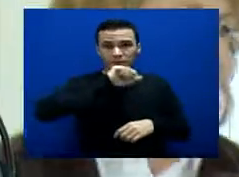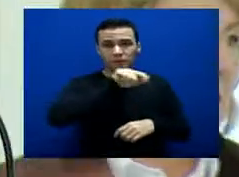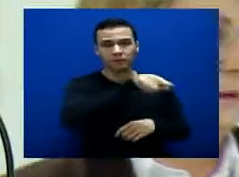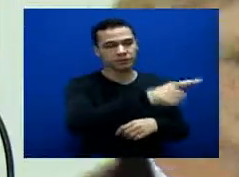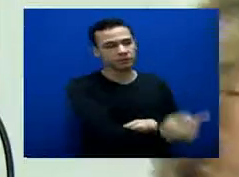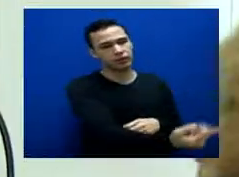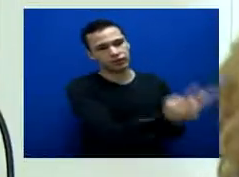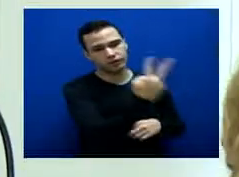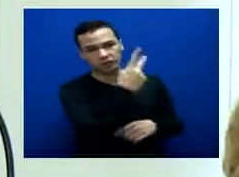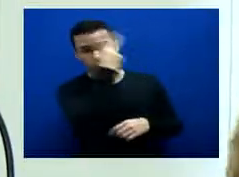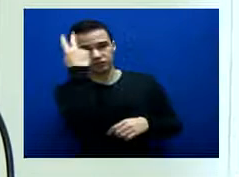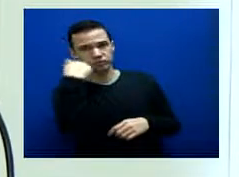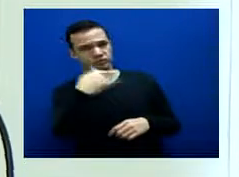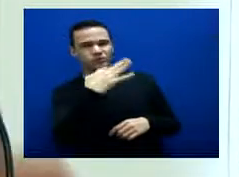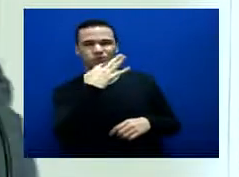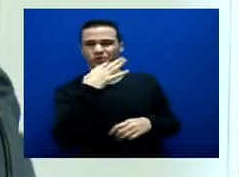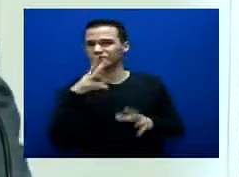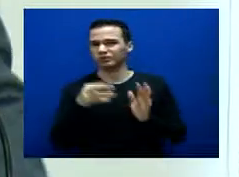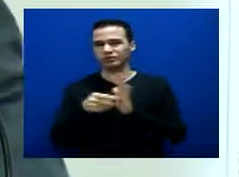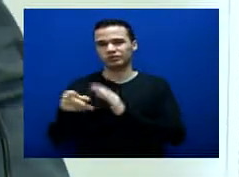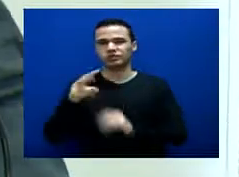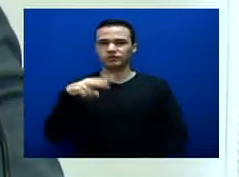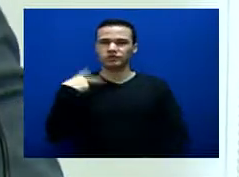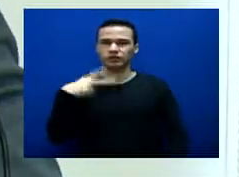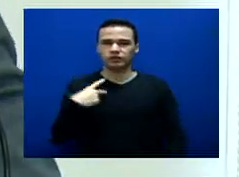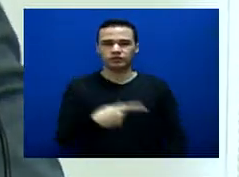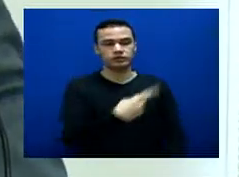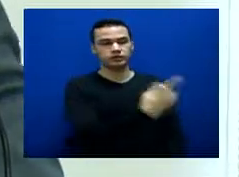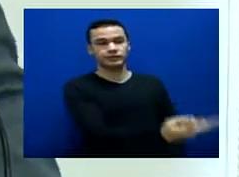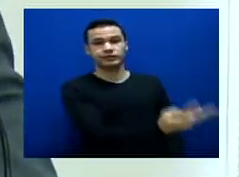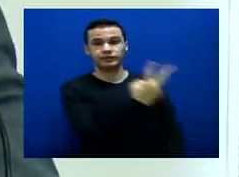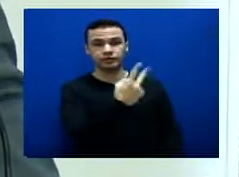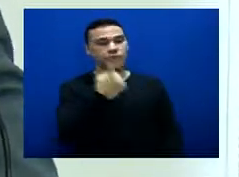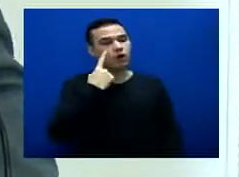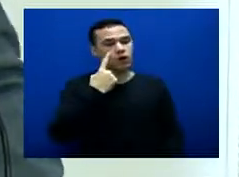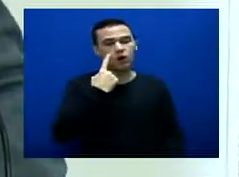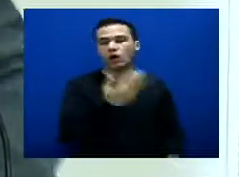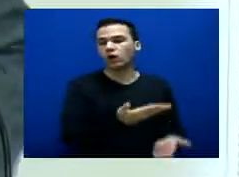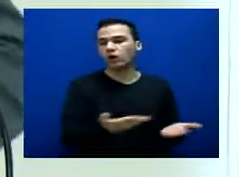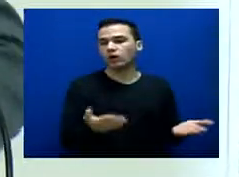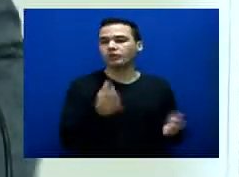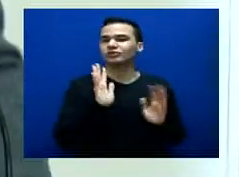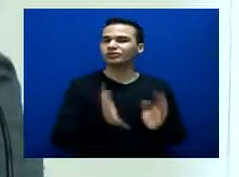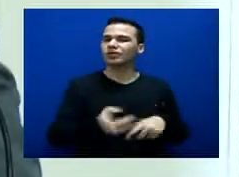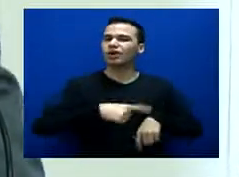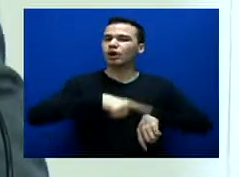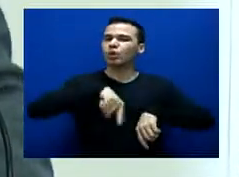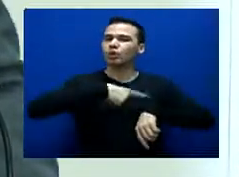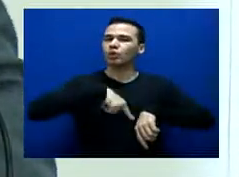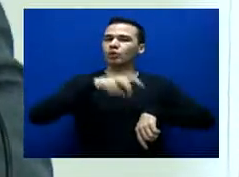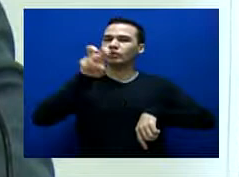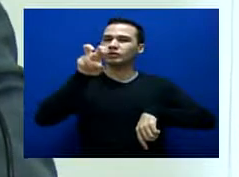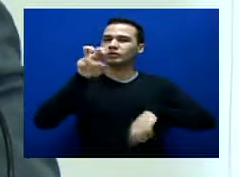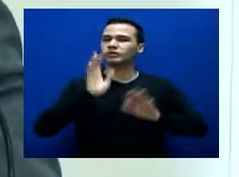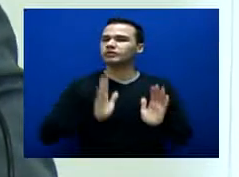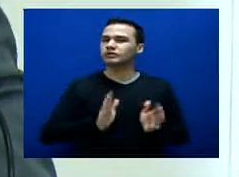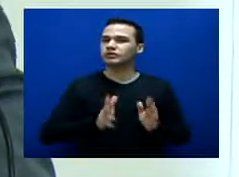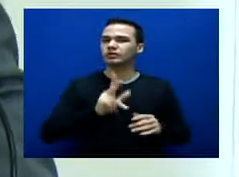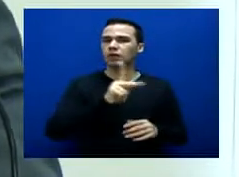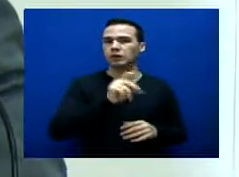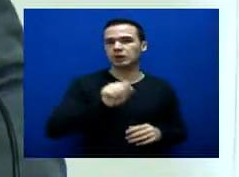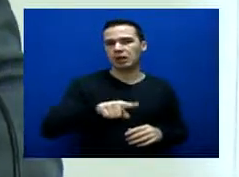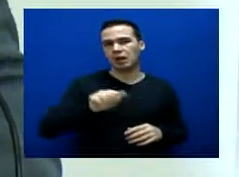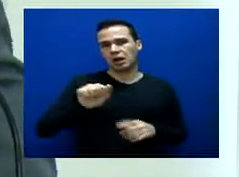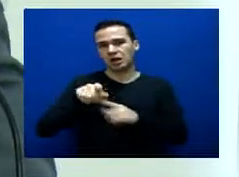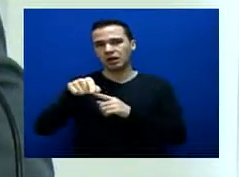é reconhecido nas ruas, a gente como vereador, me parou, Luiz Santos, e falou, dê uma olhada, a gente não... faz 5 horas que eu estou aqui no PA aqui da Zona